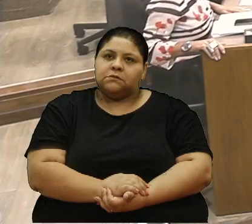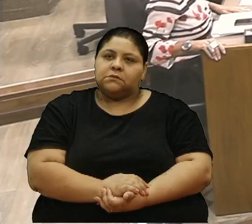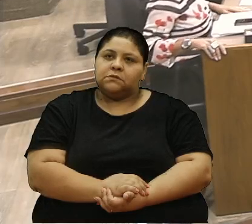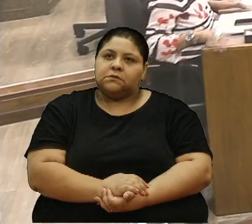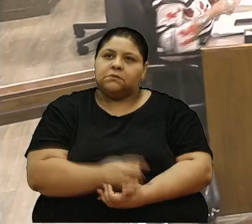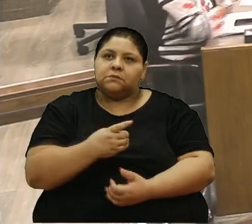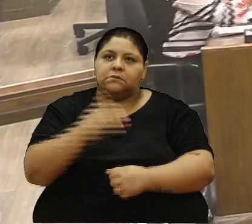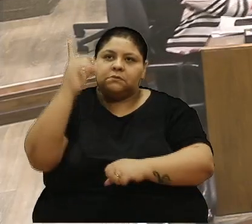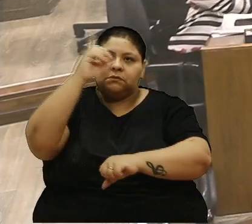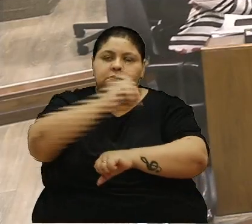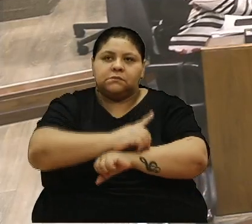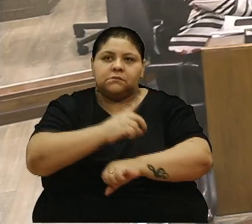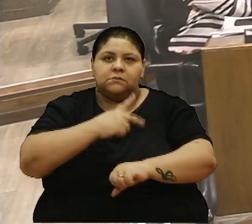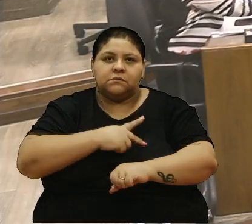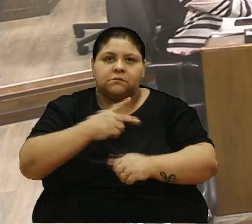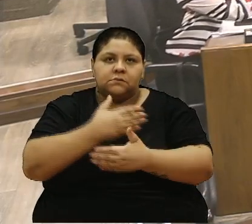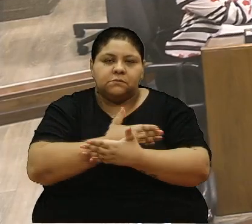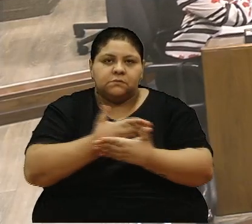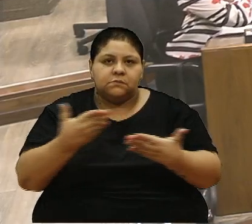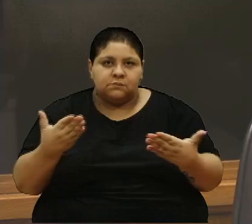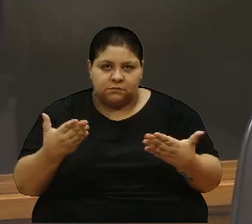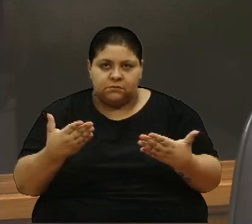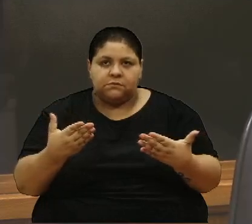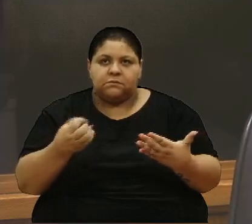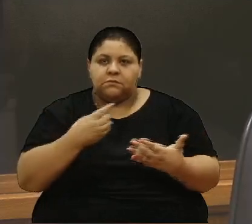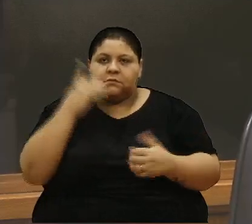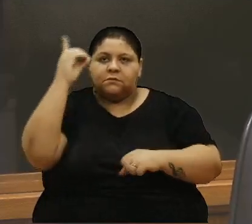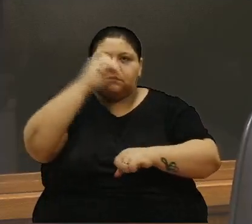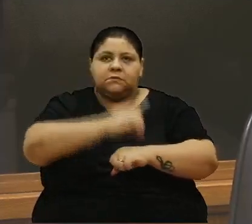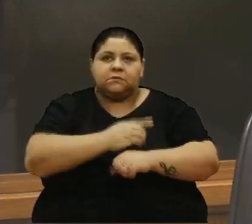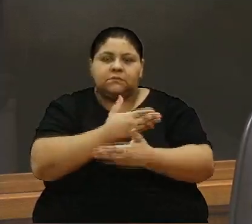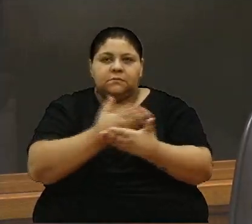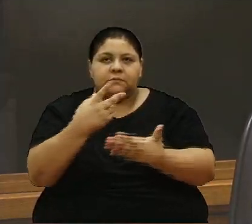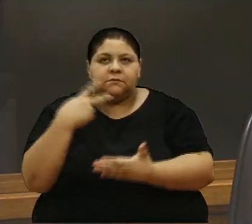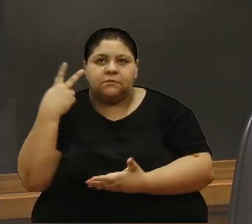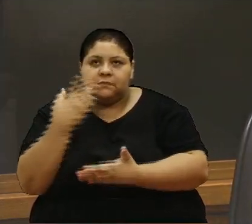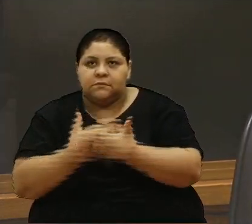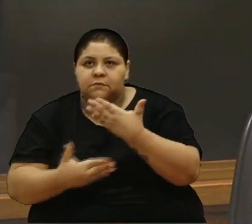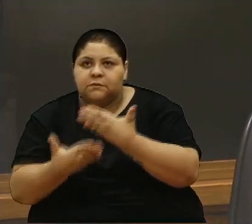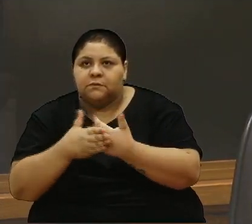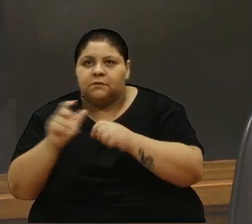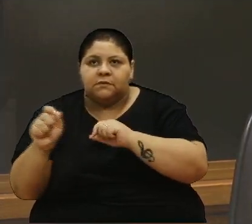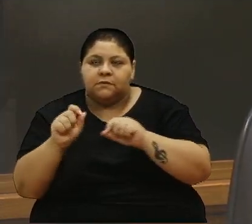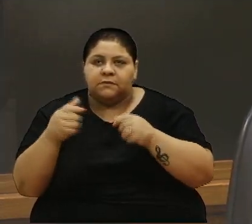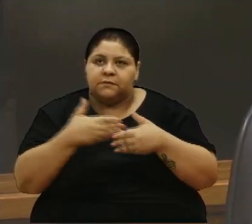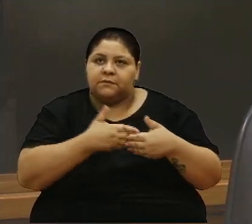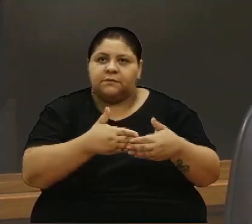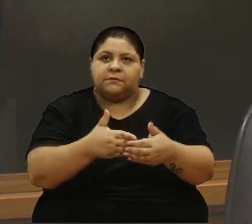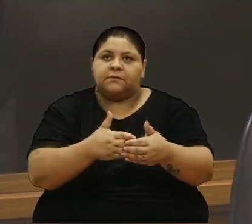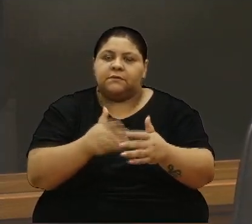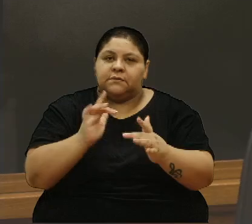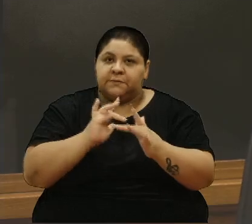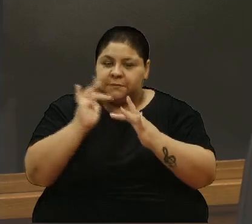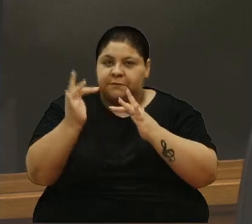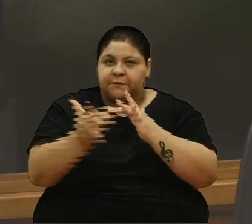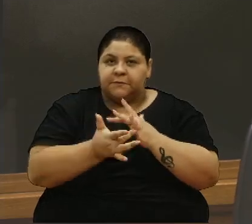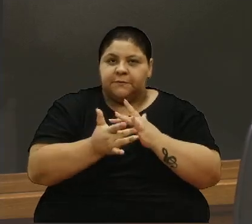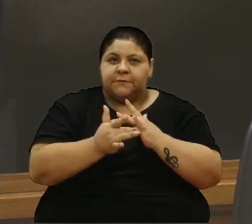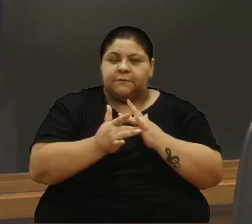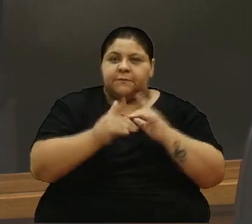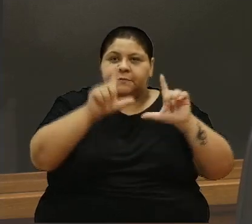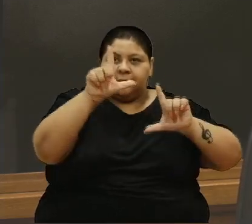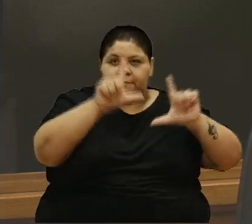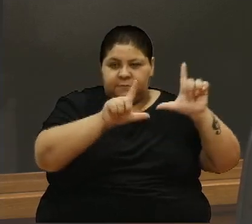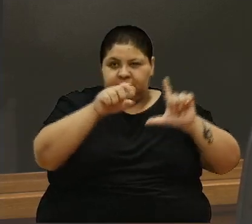Bom dia, presidente. Não lhe cumprimentei no dia de hoje. Vereador. Bom dia aos demais vereadores. Meus cumprimentos a todos. Quem nos acompanha também pela TV Câmara, canal 16, e